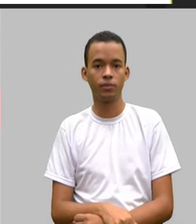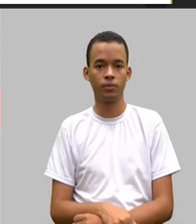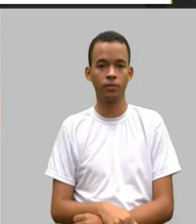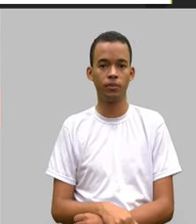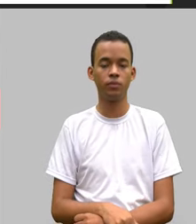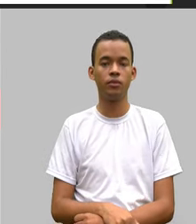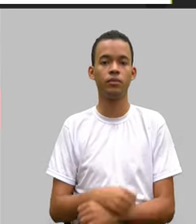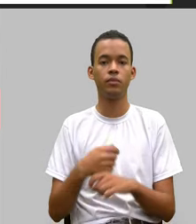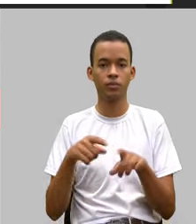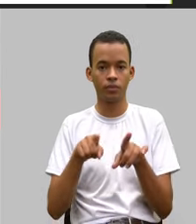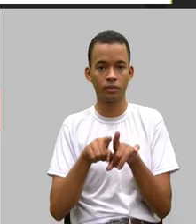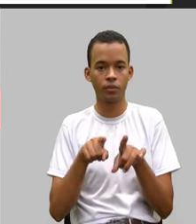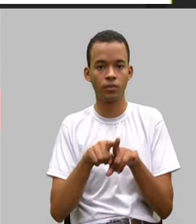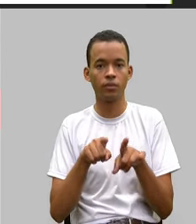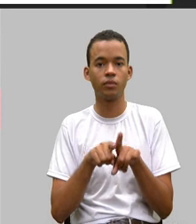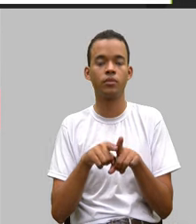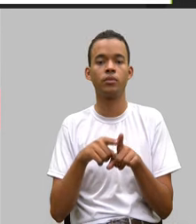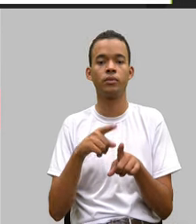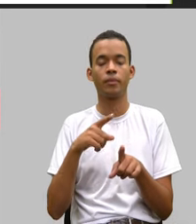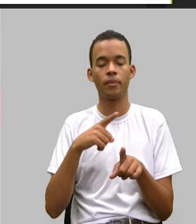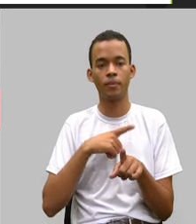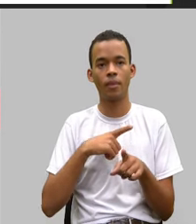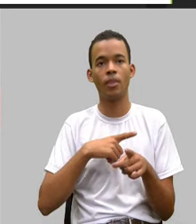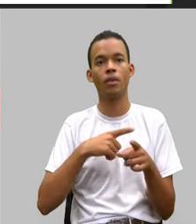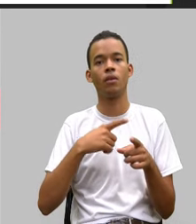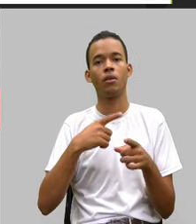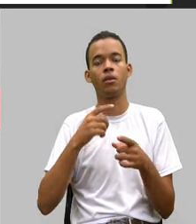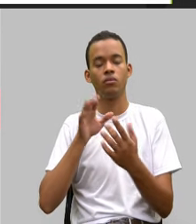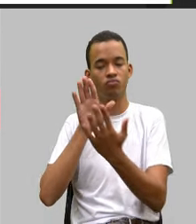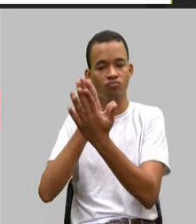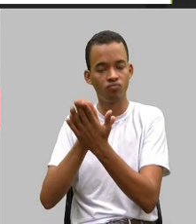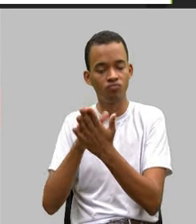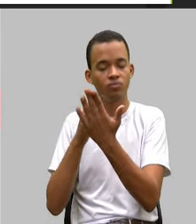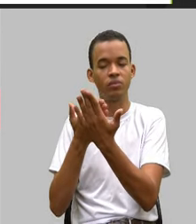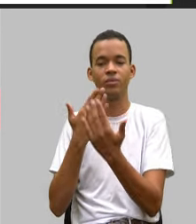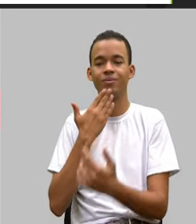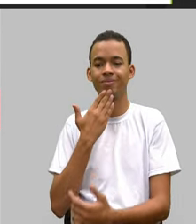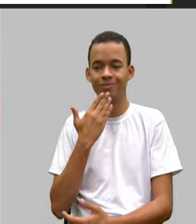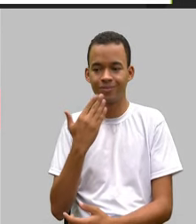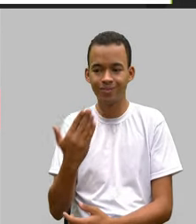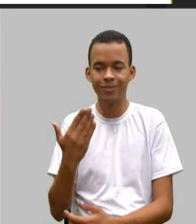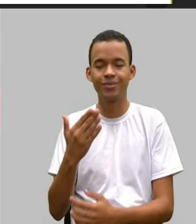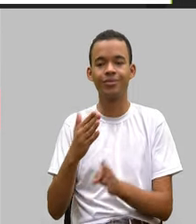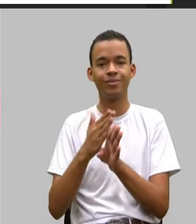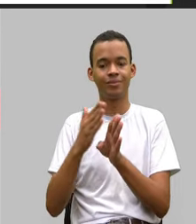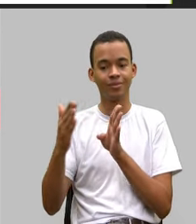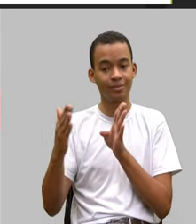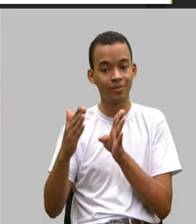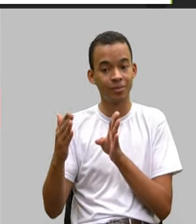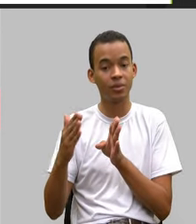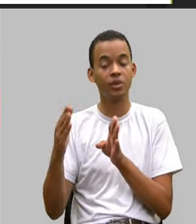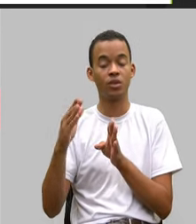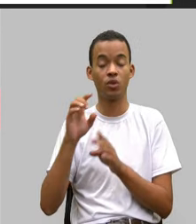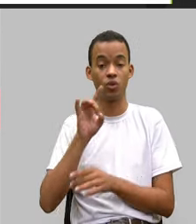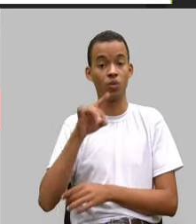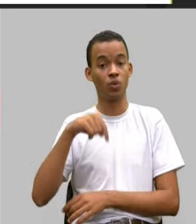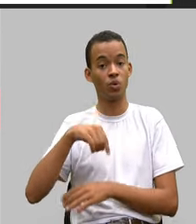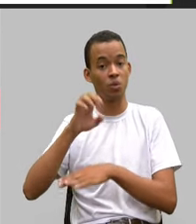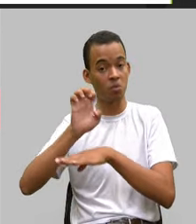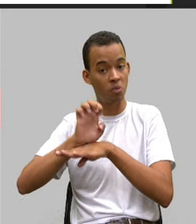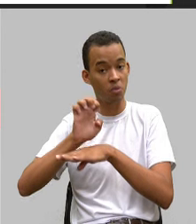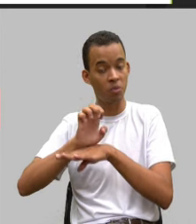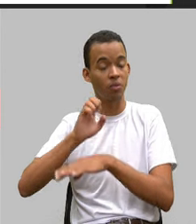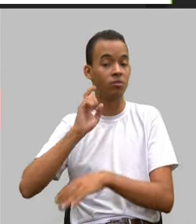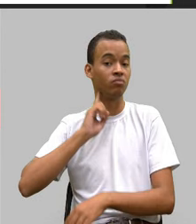eu vou continuar cobrando dos mandatos não é só essas audiências em Minas Eu já fui em seis audiências públicas no